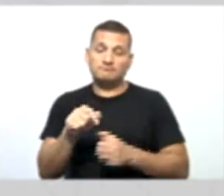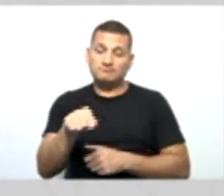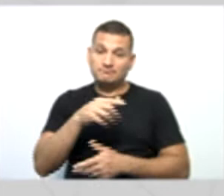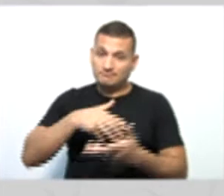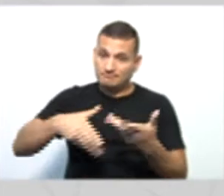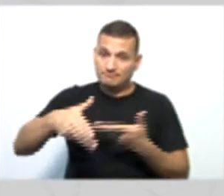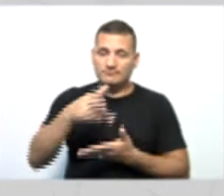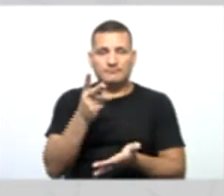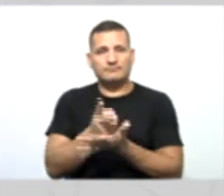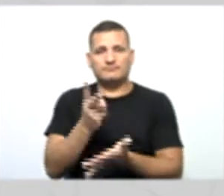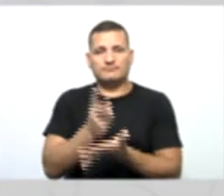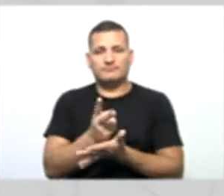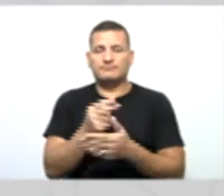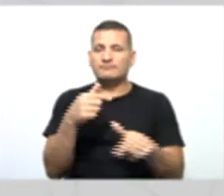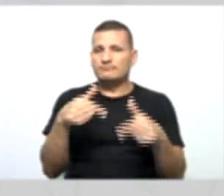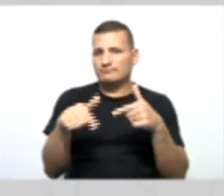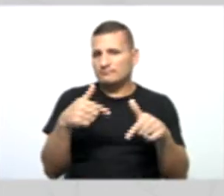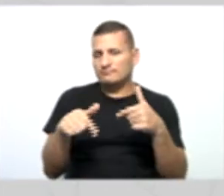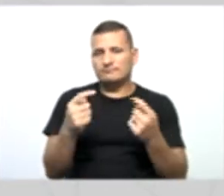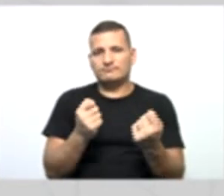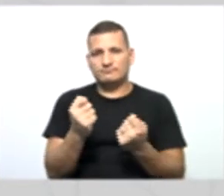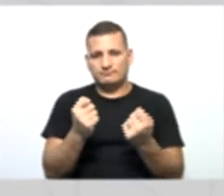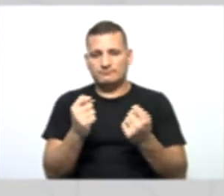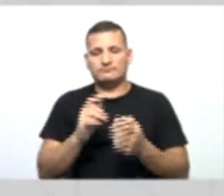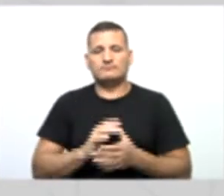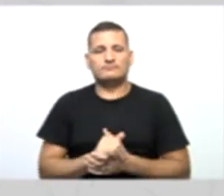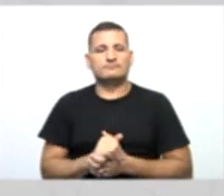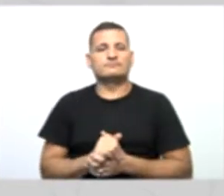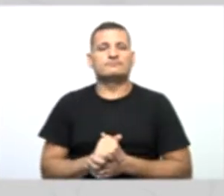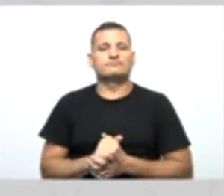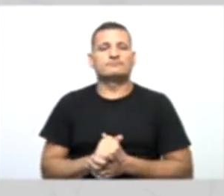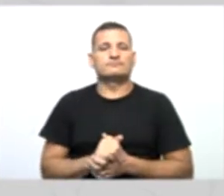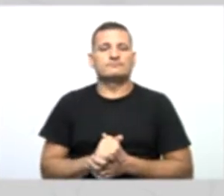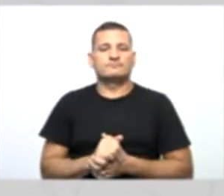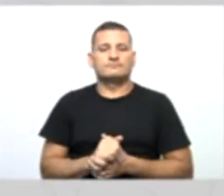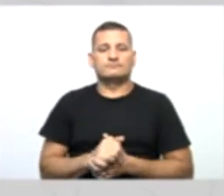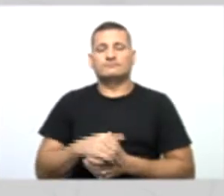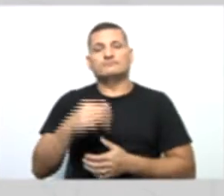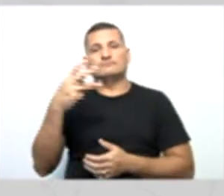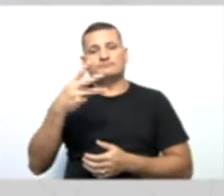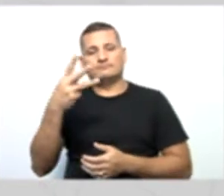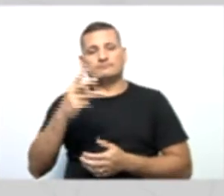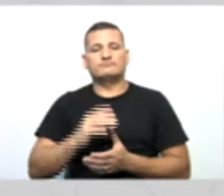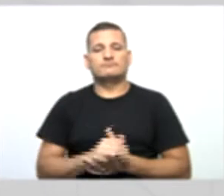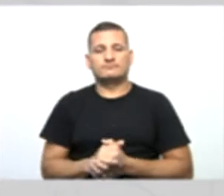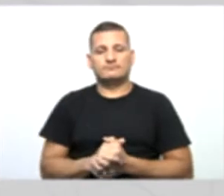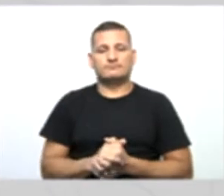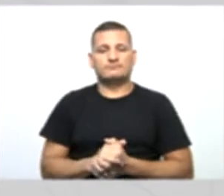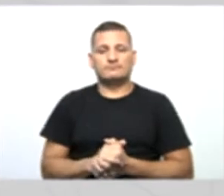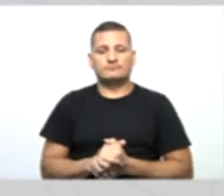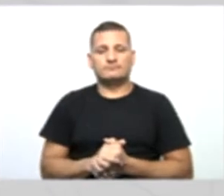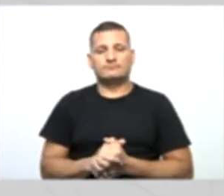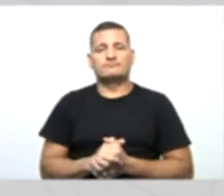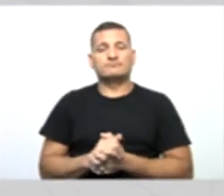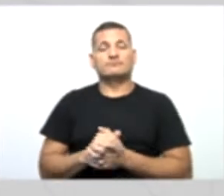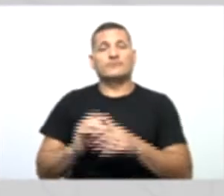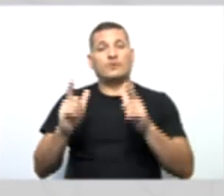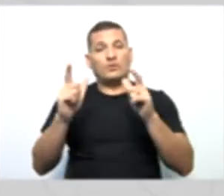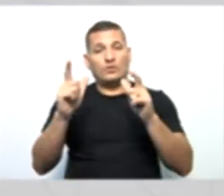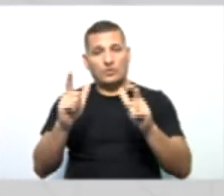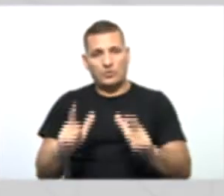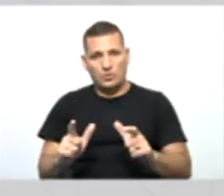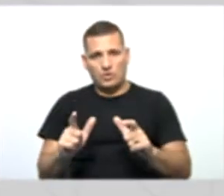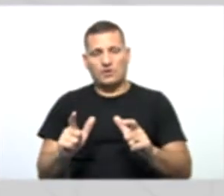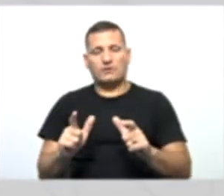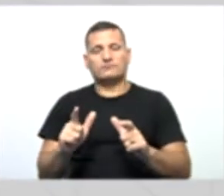com a mesma atividade econômica. E no ponto 3, nos arranjos produtivos locais,